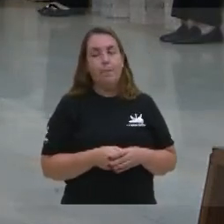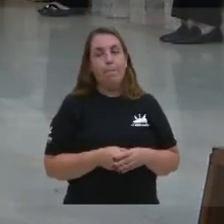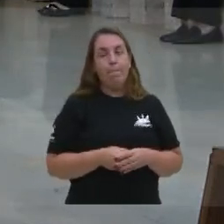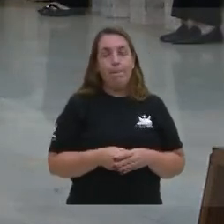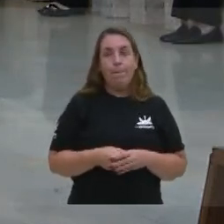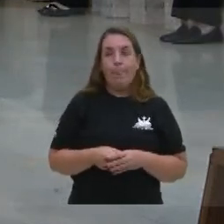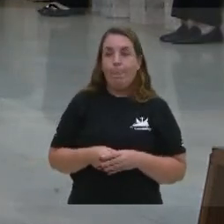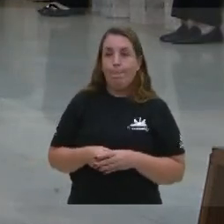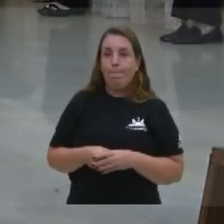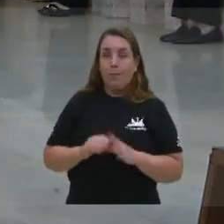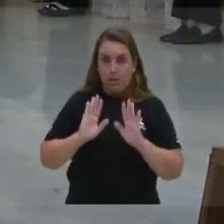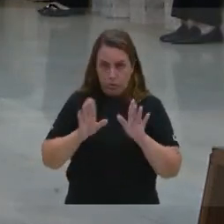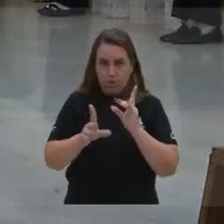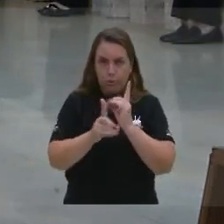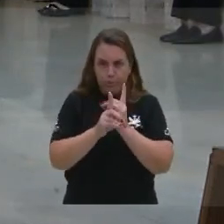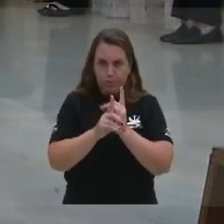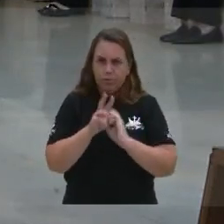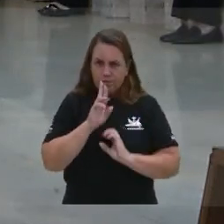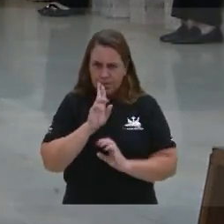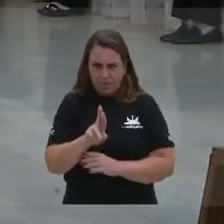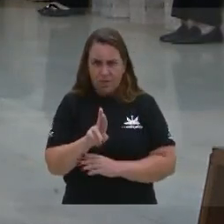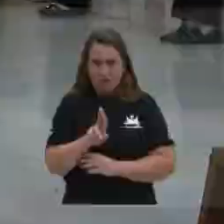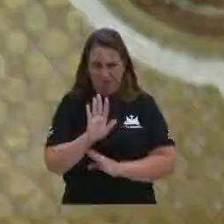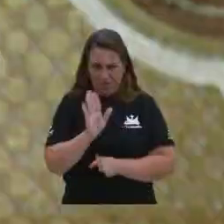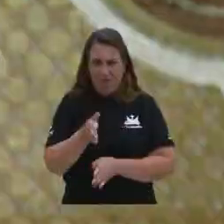Você já encontrou a resposta?